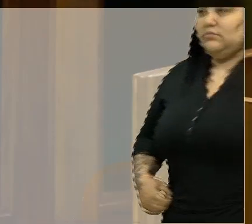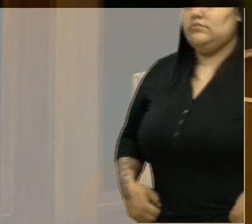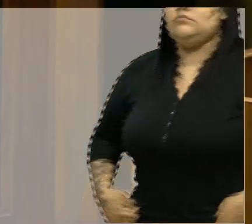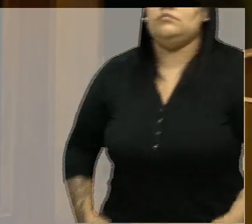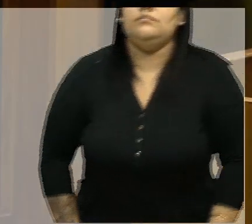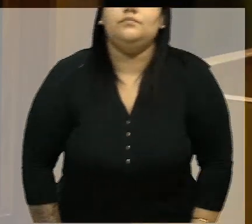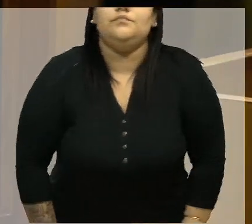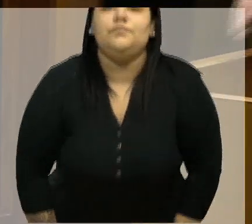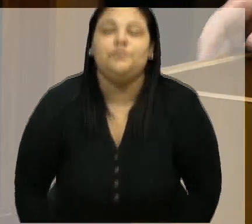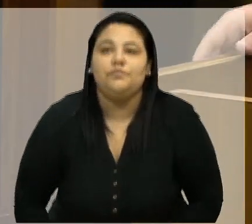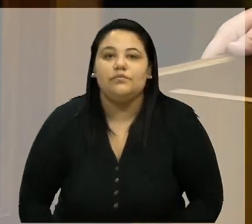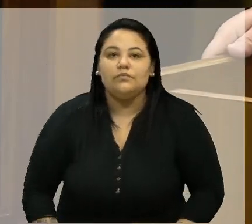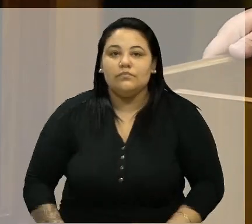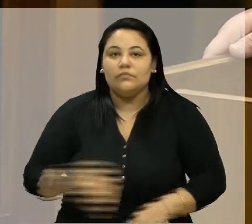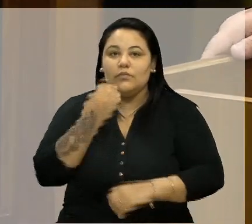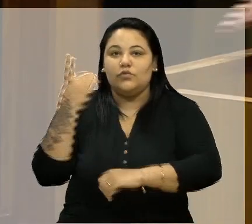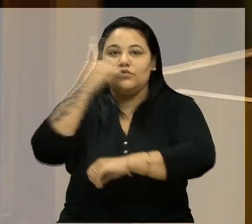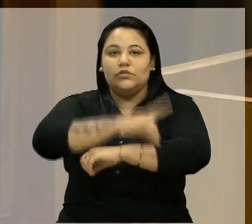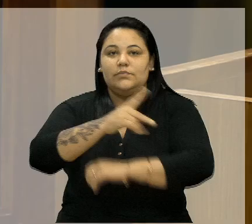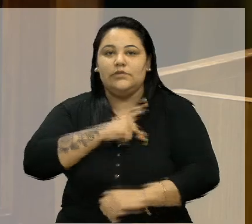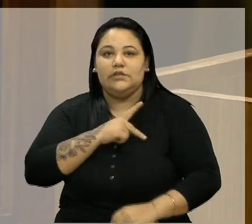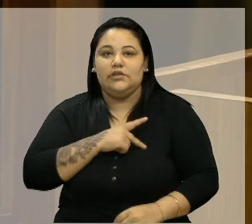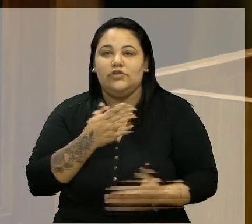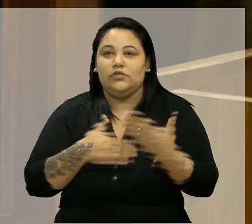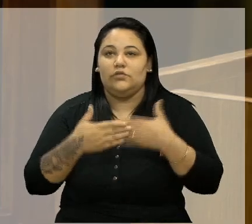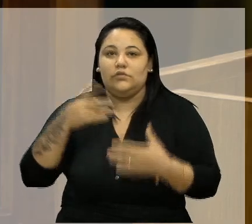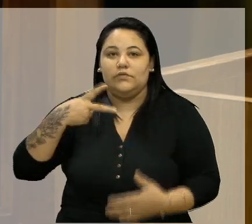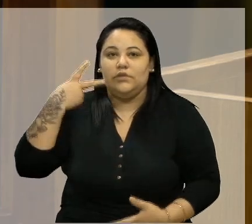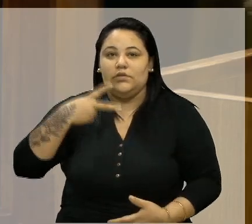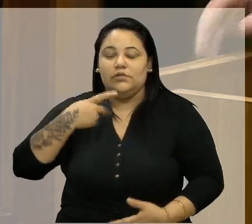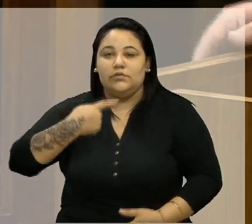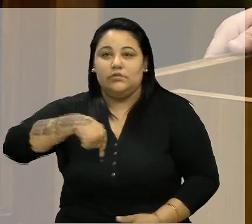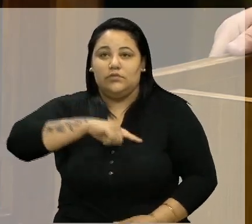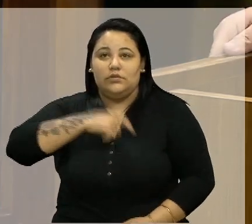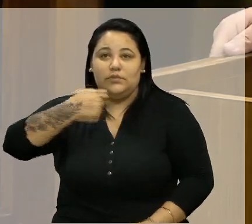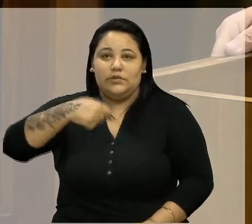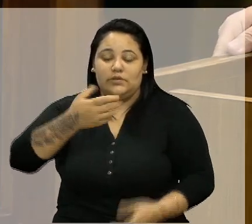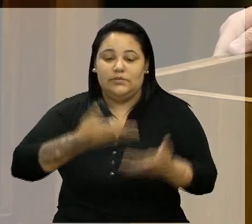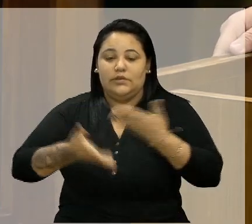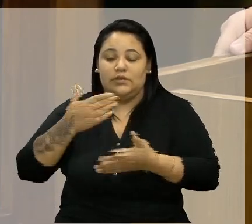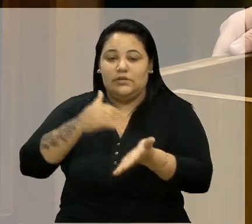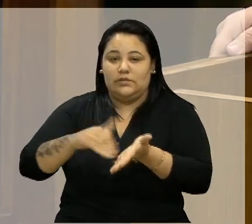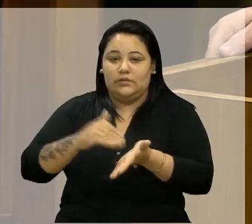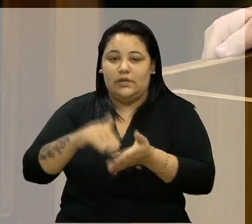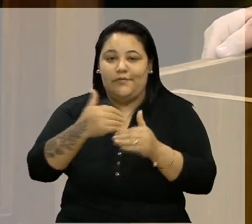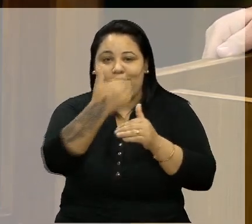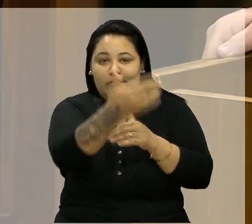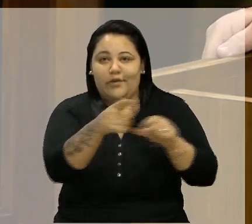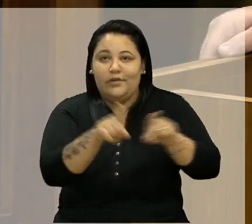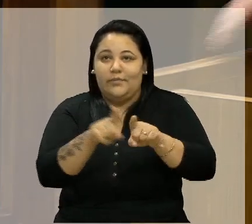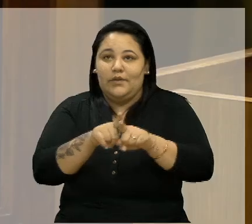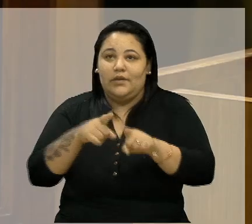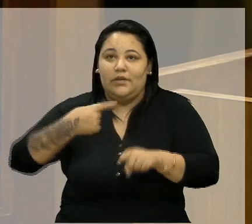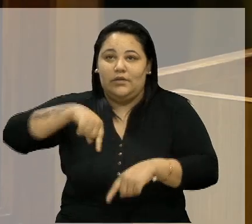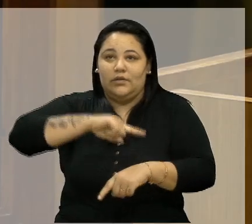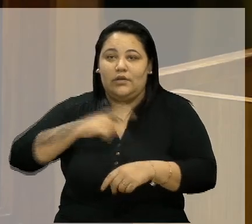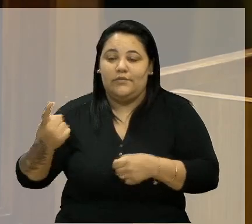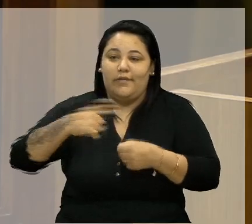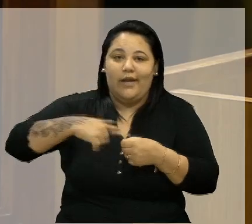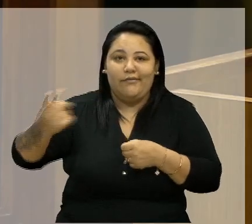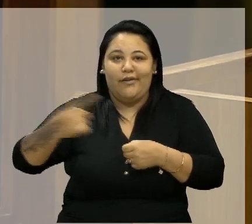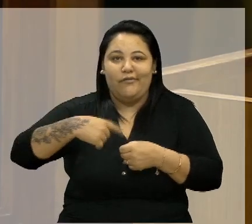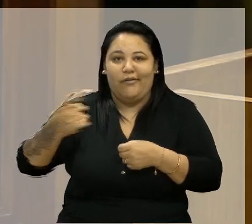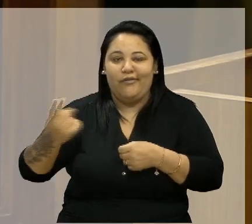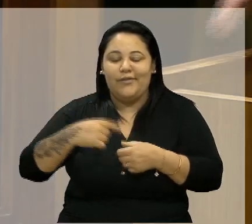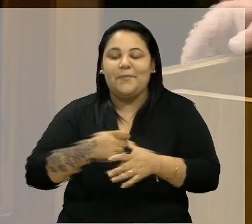vereadores. Sabe que o vereador tem que atender dentro do nosso gabinete, aqui fora e assim por diante, e a gente volta para a sessão. E